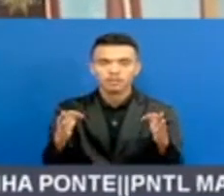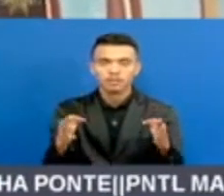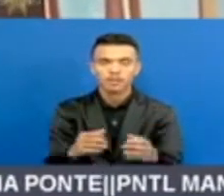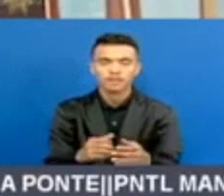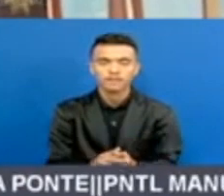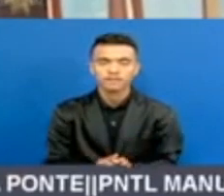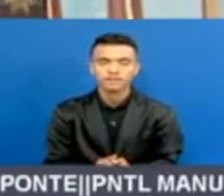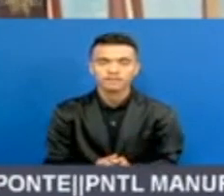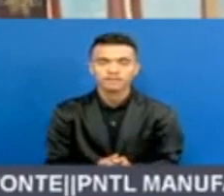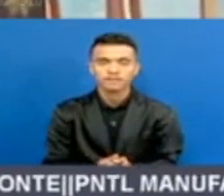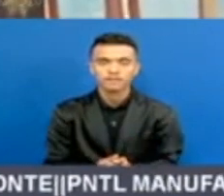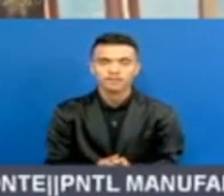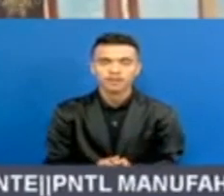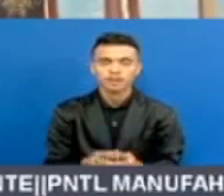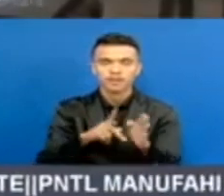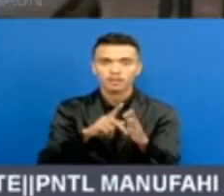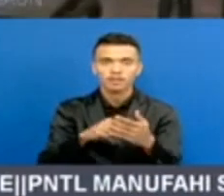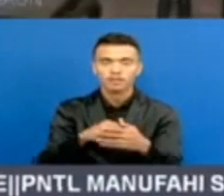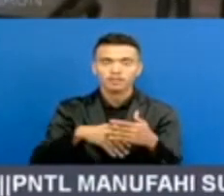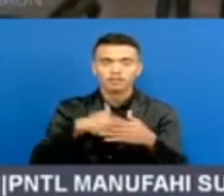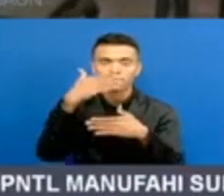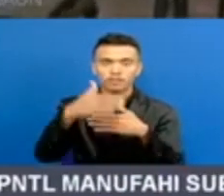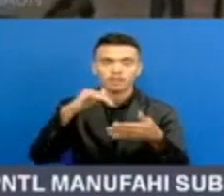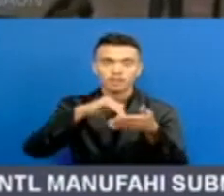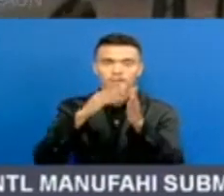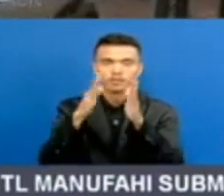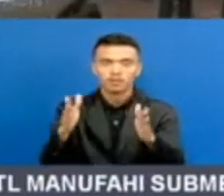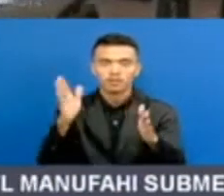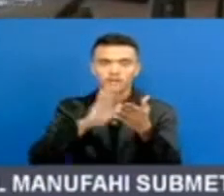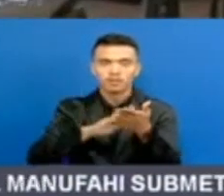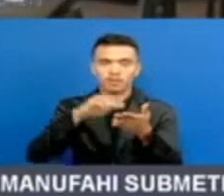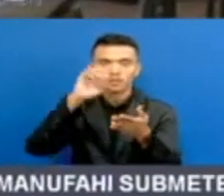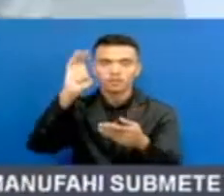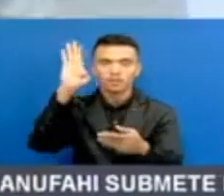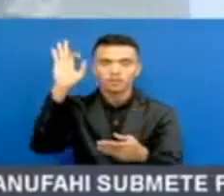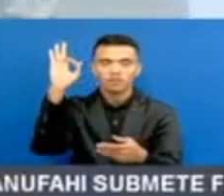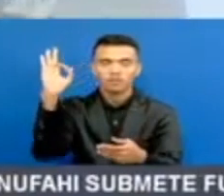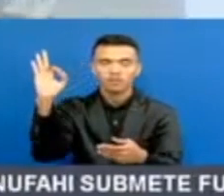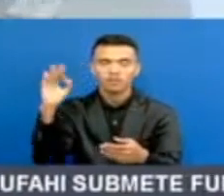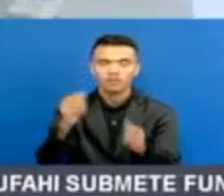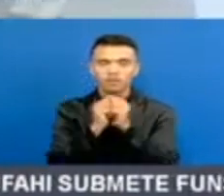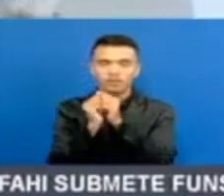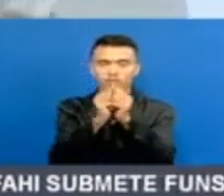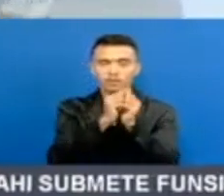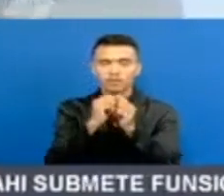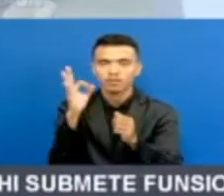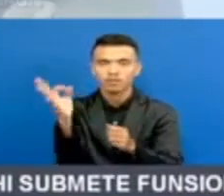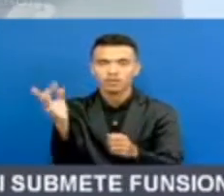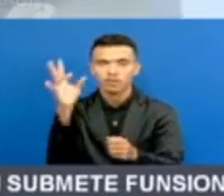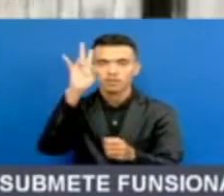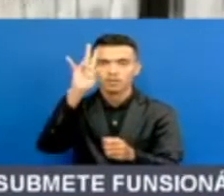ne se ba fazer tu ir mais. Estudantes ativo e escola básica filial Laualiu Hamutuk Sianulo